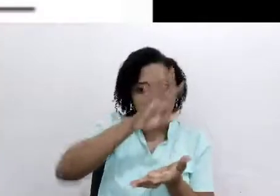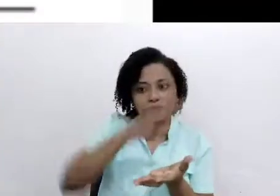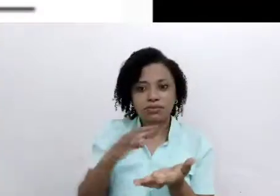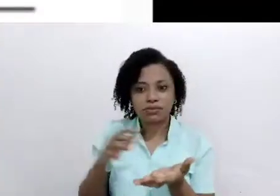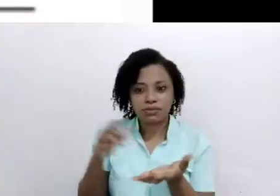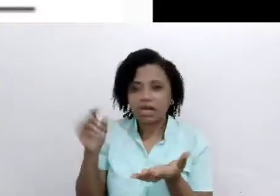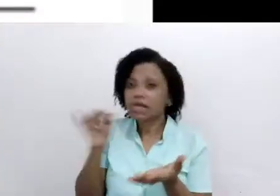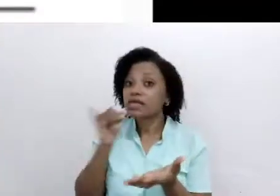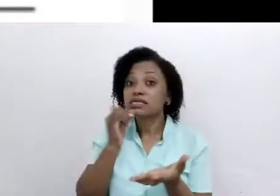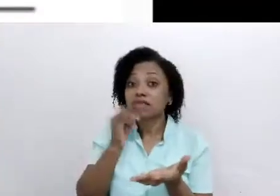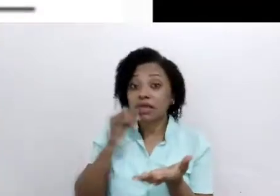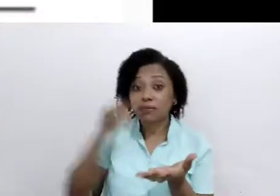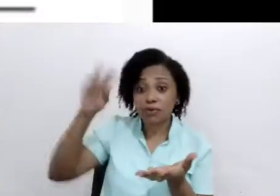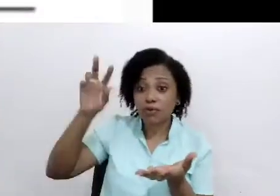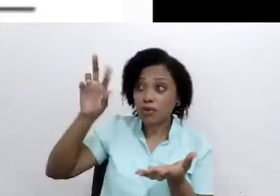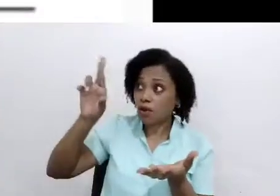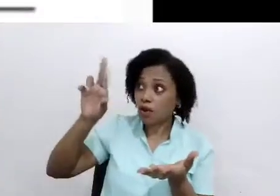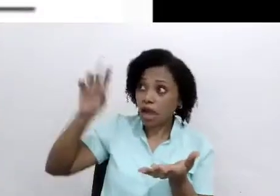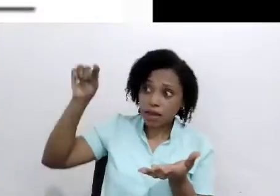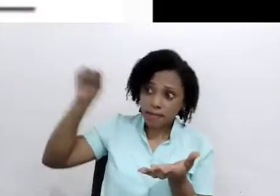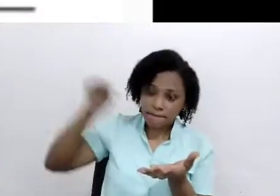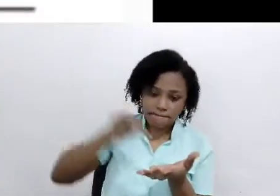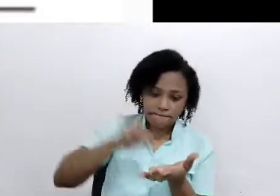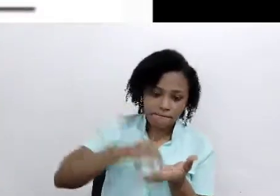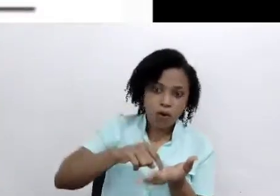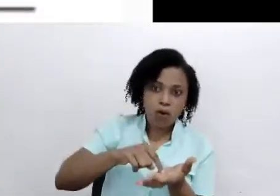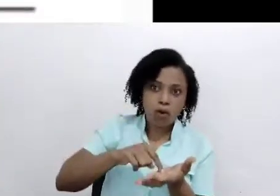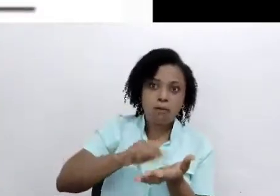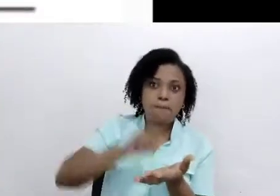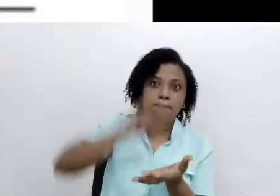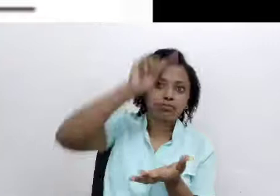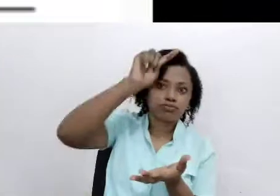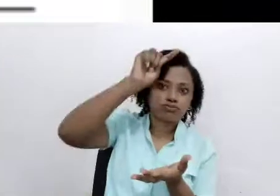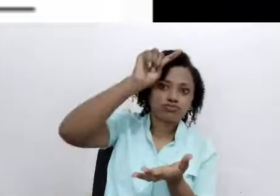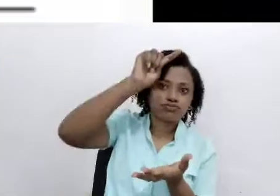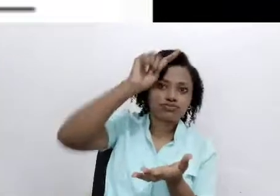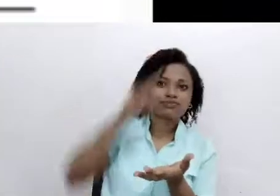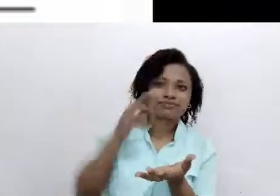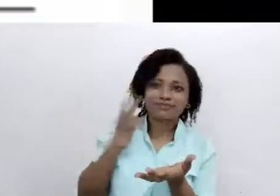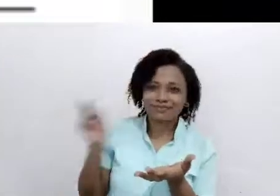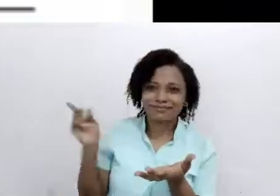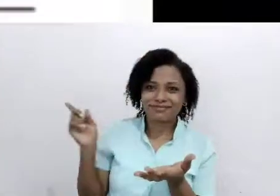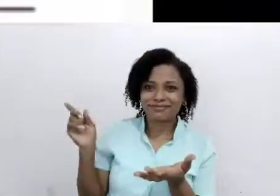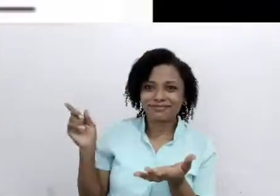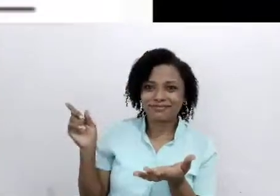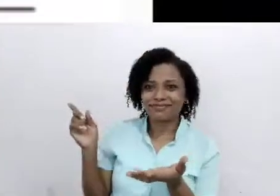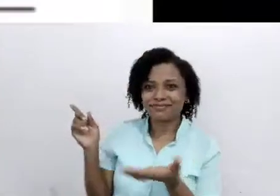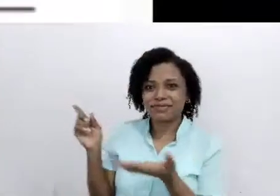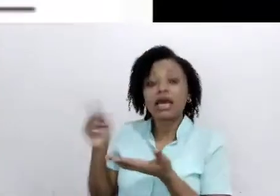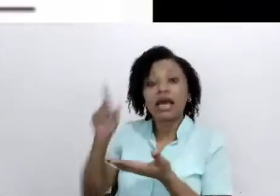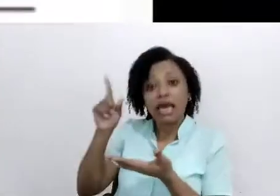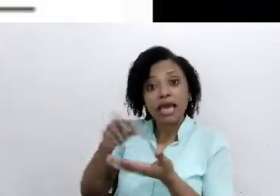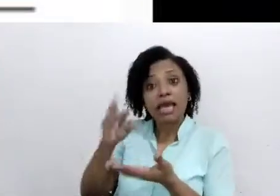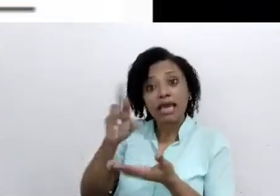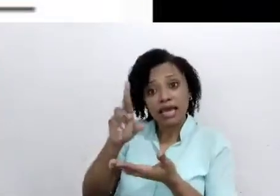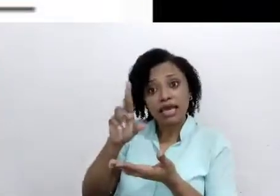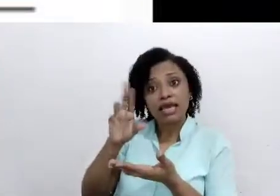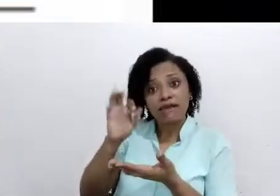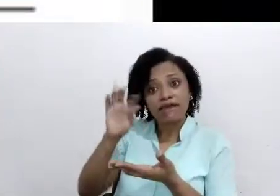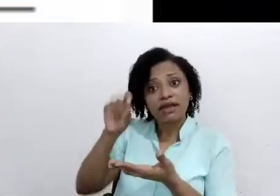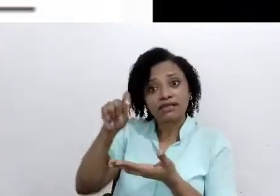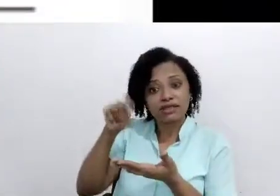propagar no mesmo meio. Ou seja, o raio de luz bate em uma superfície e volta para o mesmo lado. Isso é o fenômeno